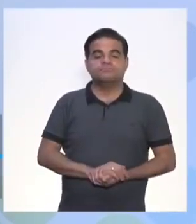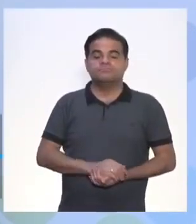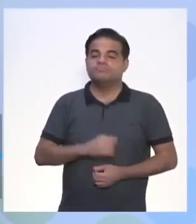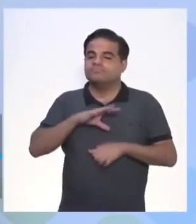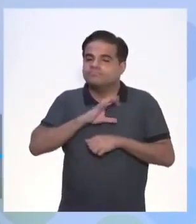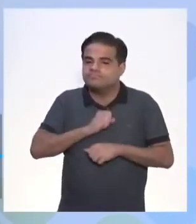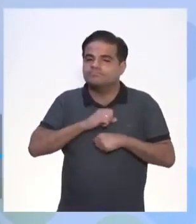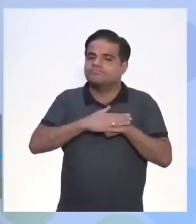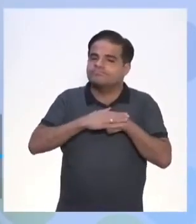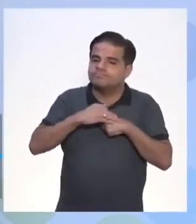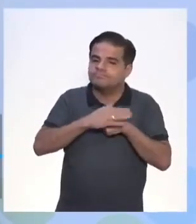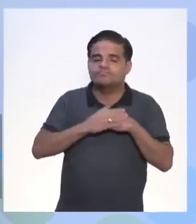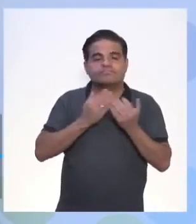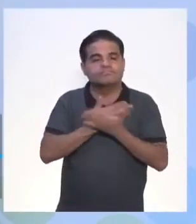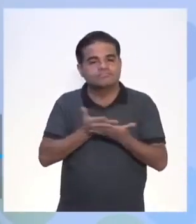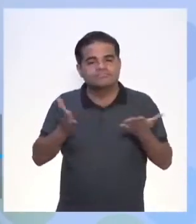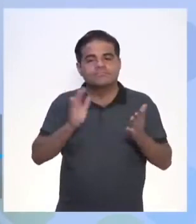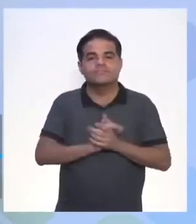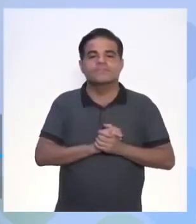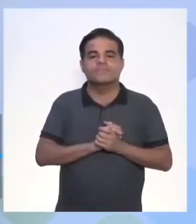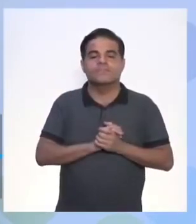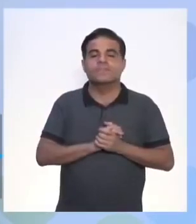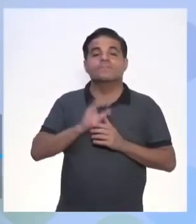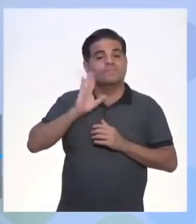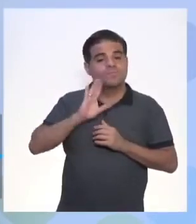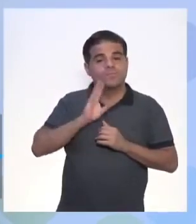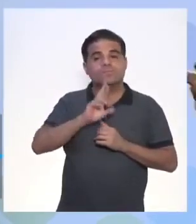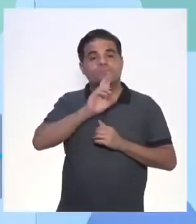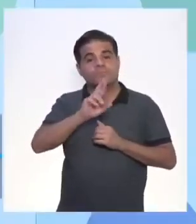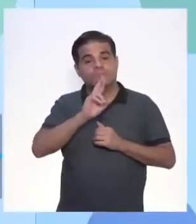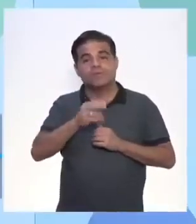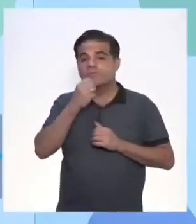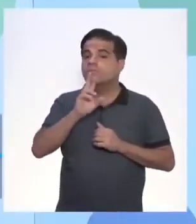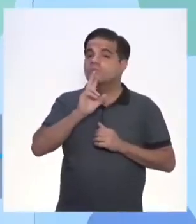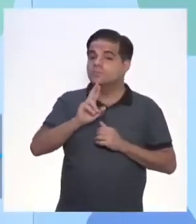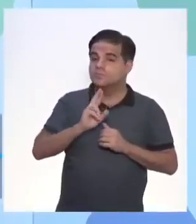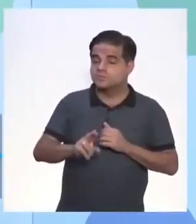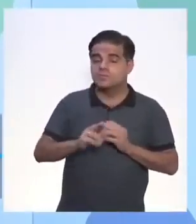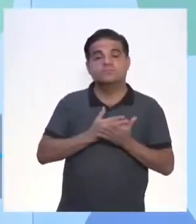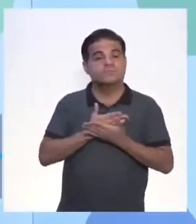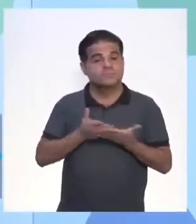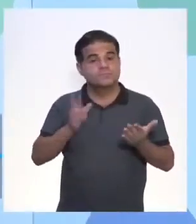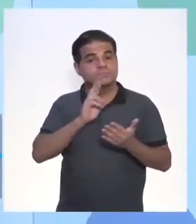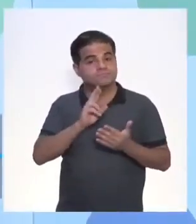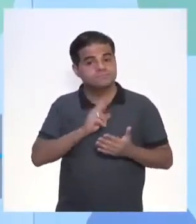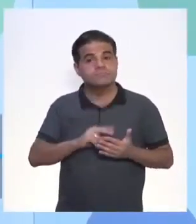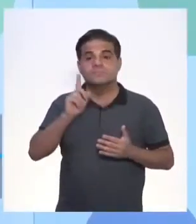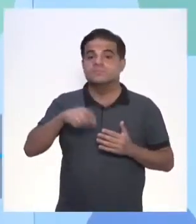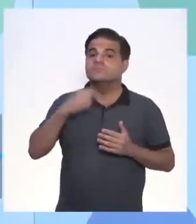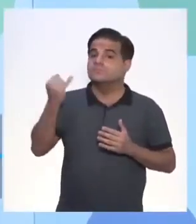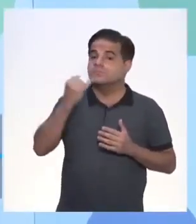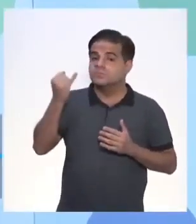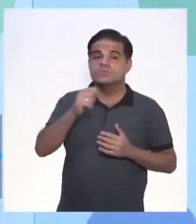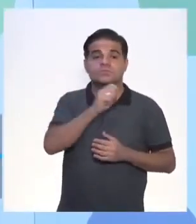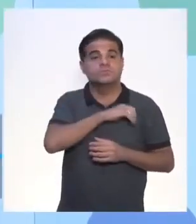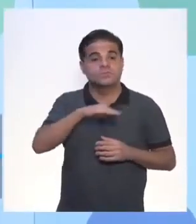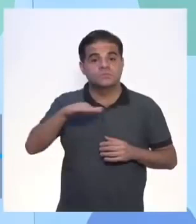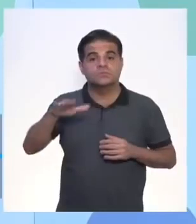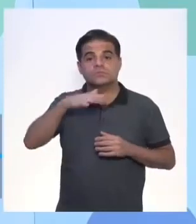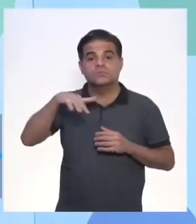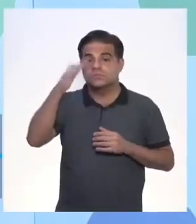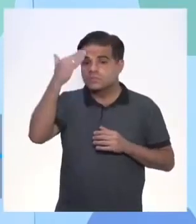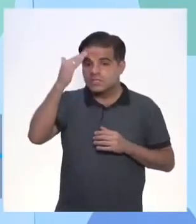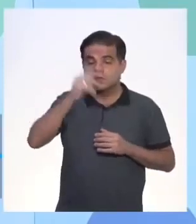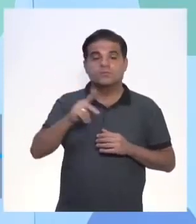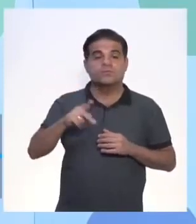Romance. Então, é legal essas respostas, muito boas as respostas. É legal porque, assim, é importante que os alunos entendam,